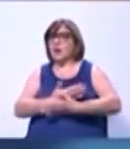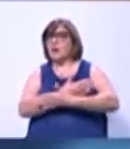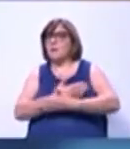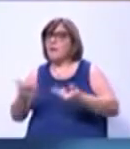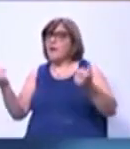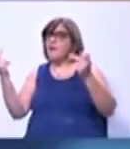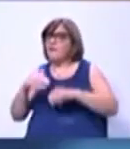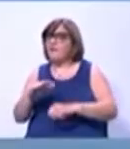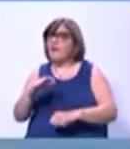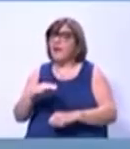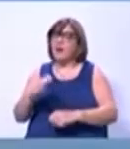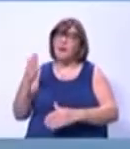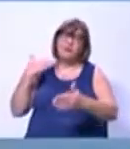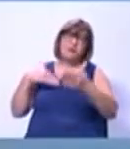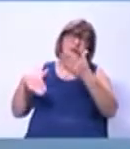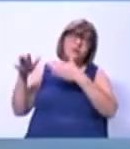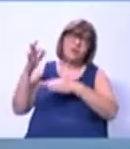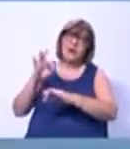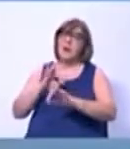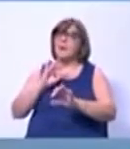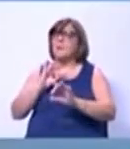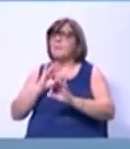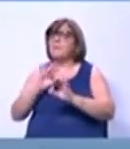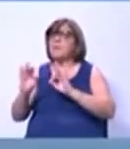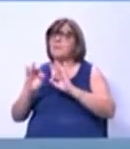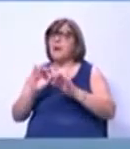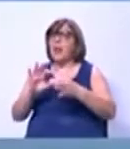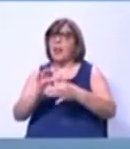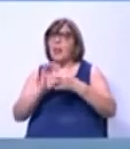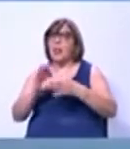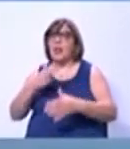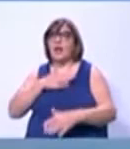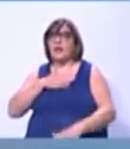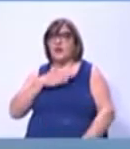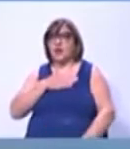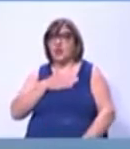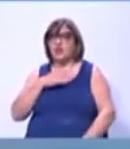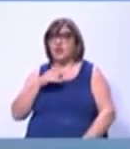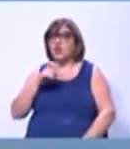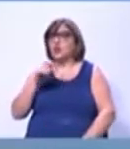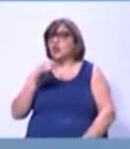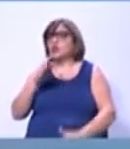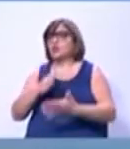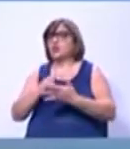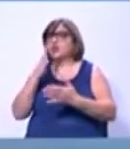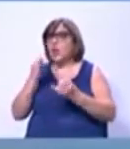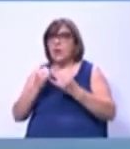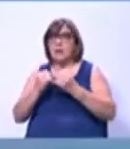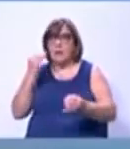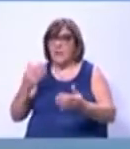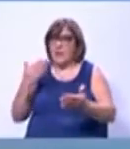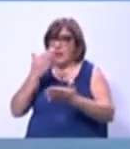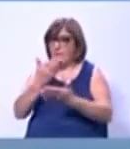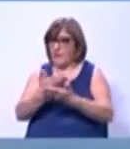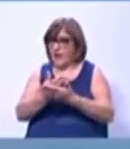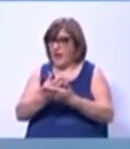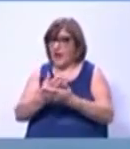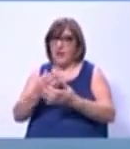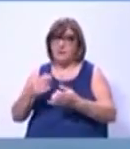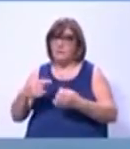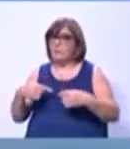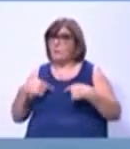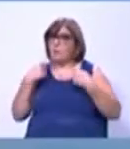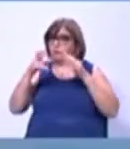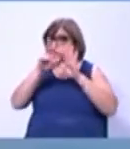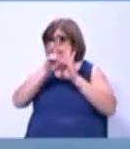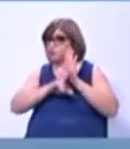vêm milenarmente preparados para depender de nós. E só conseguimos chegar à independência, à